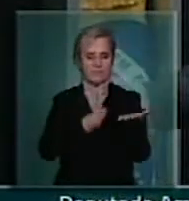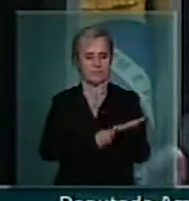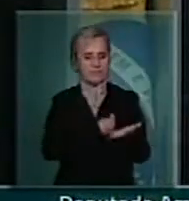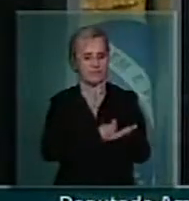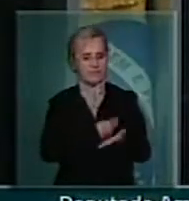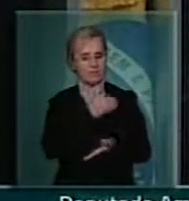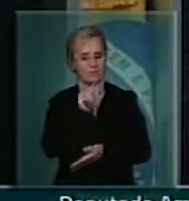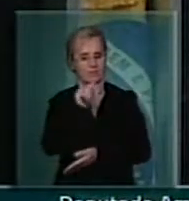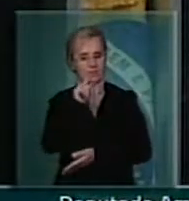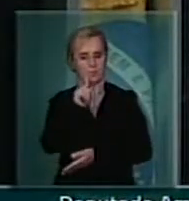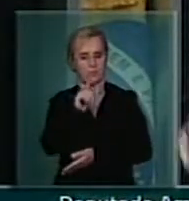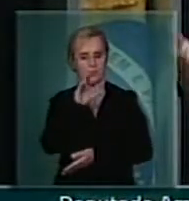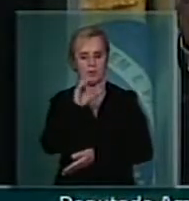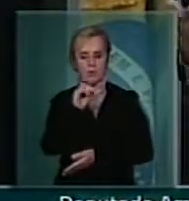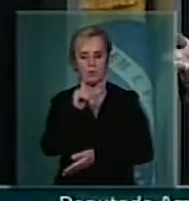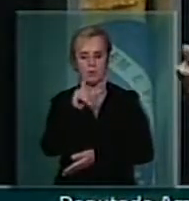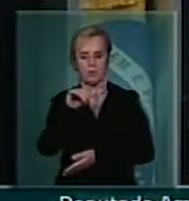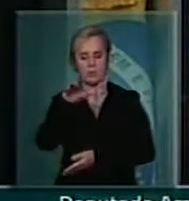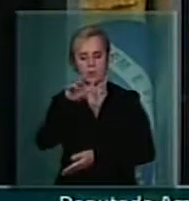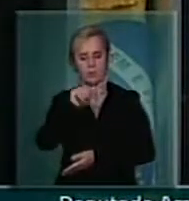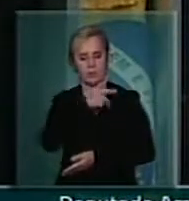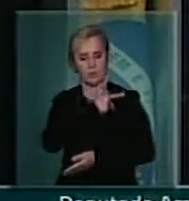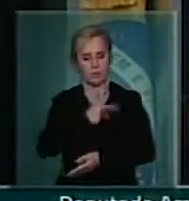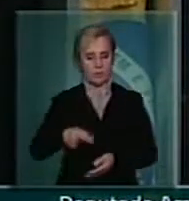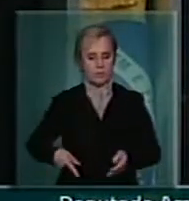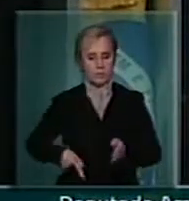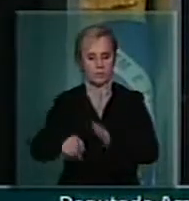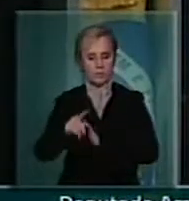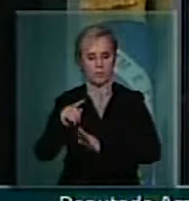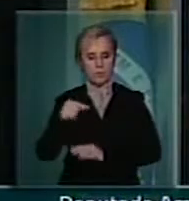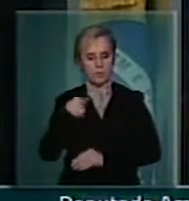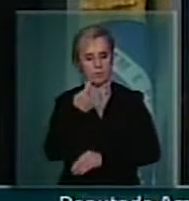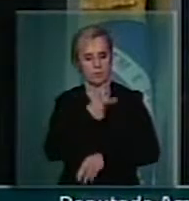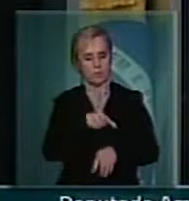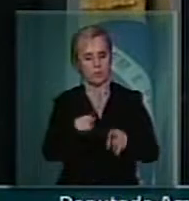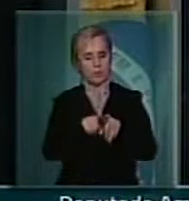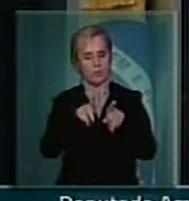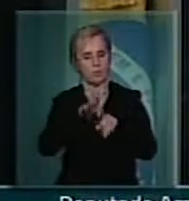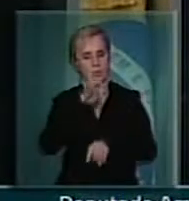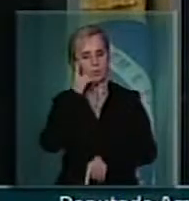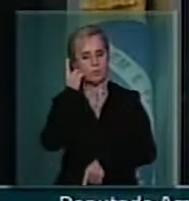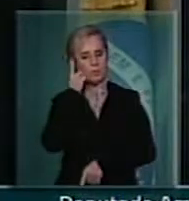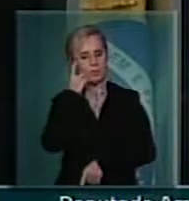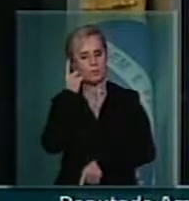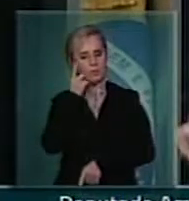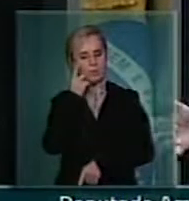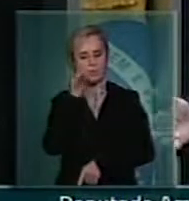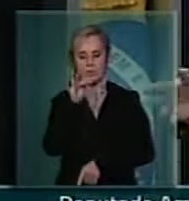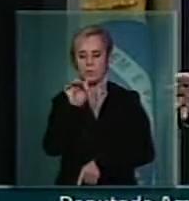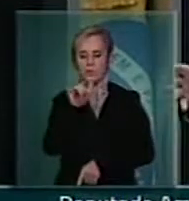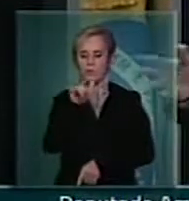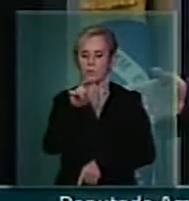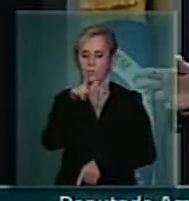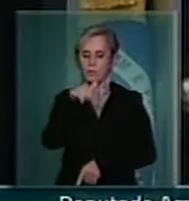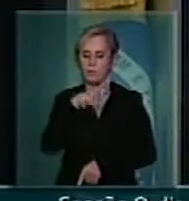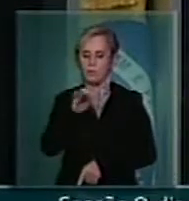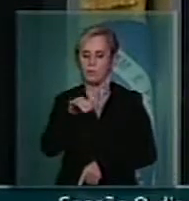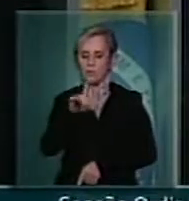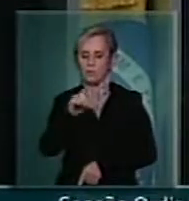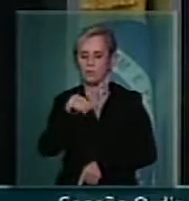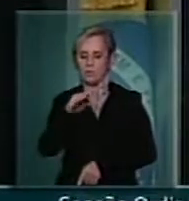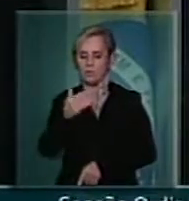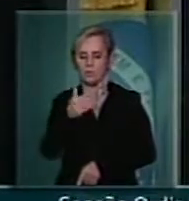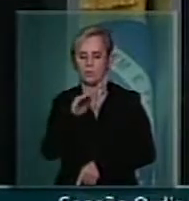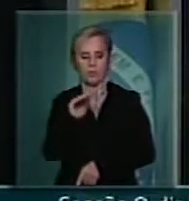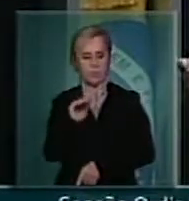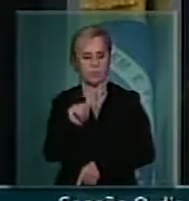Molina, que é o presidente do COSEM, e do nosso emérito deputado Félix Mendonça Pai. Está o pai